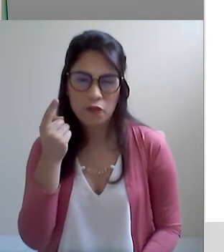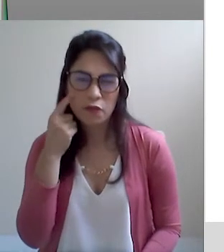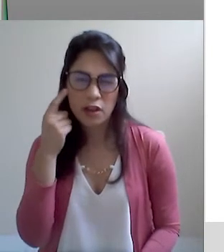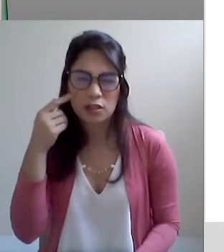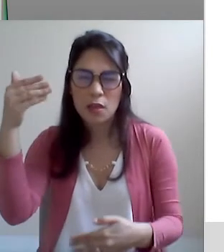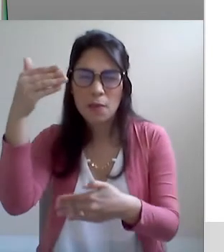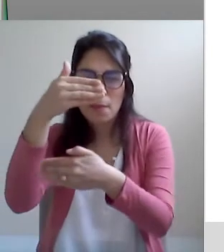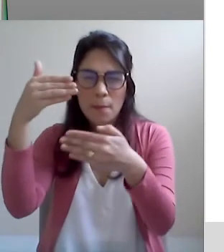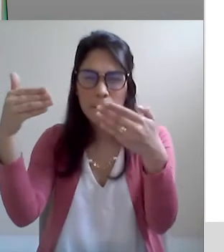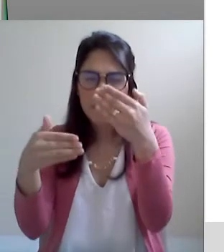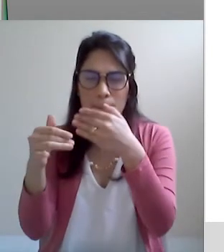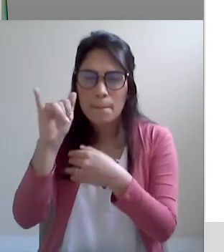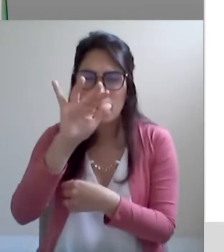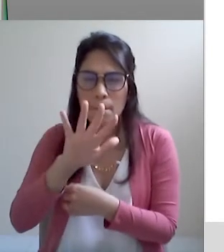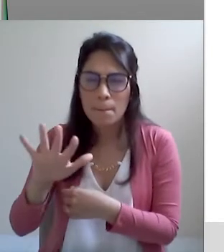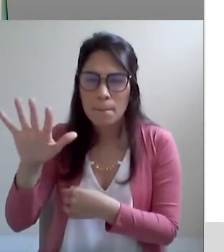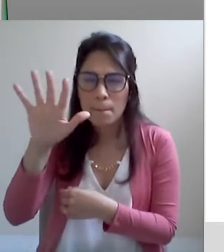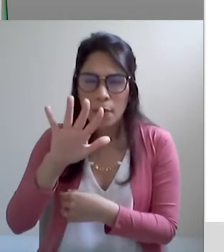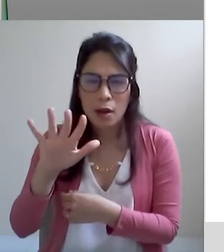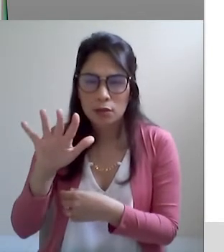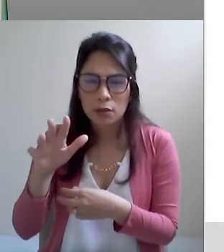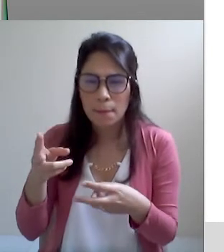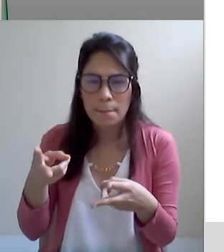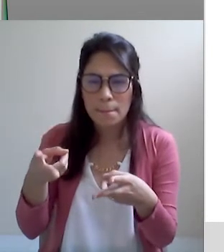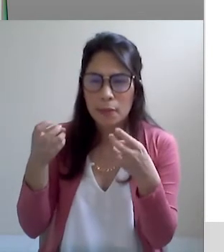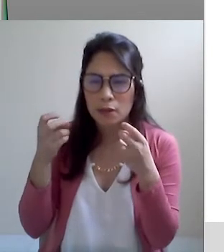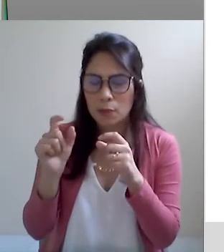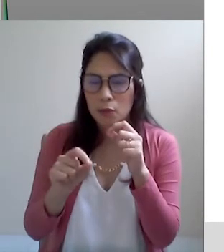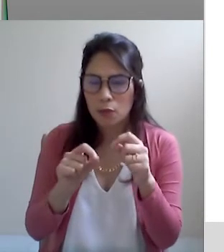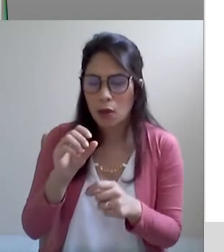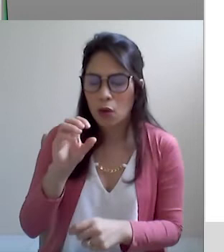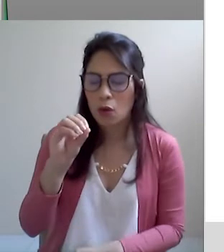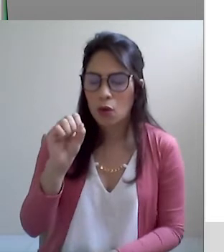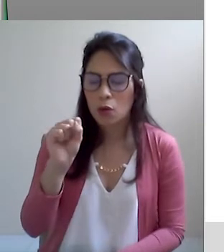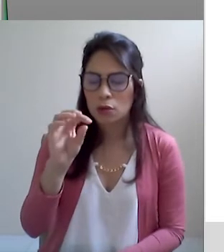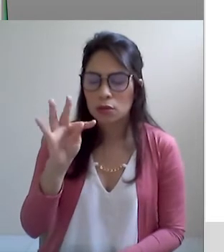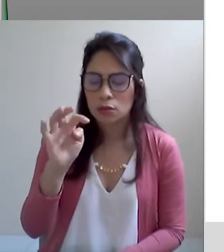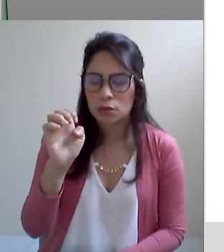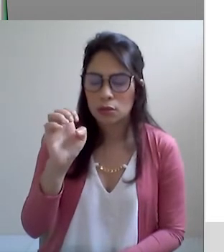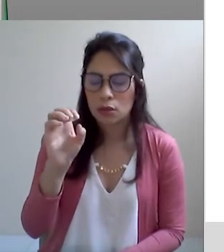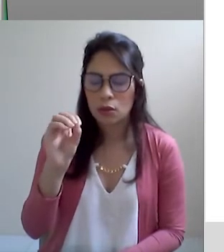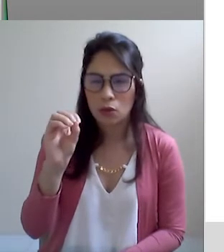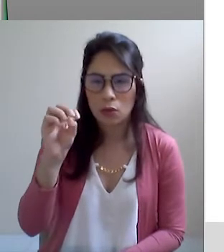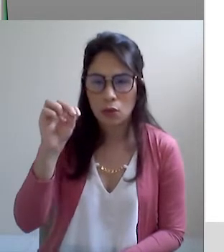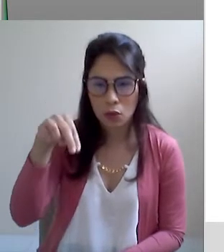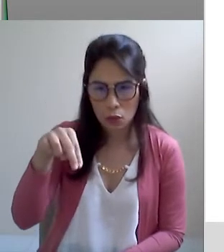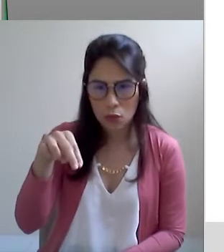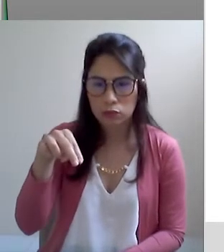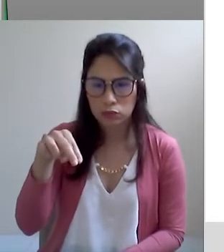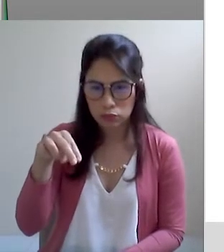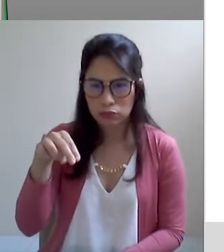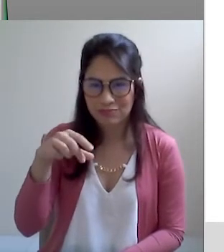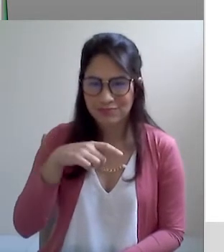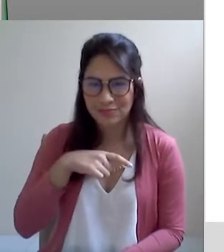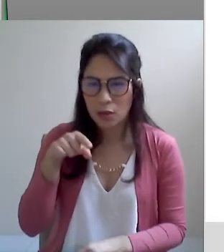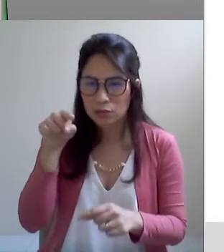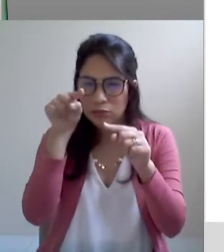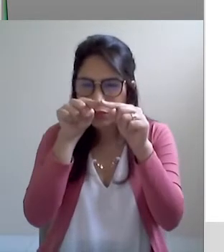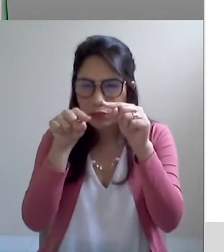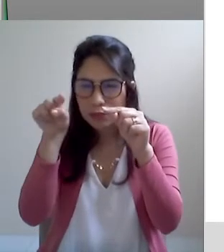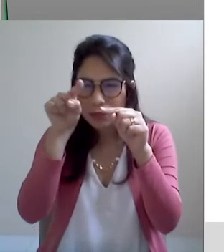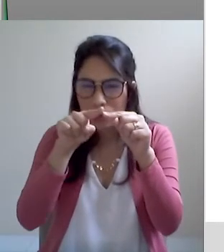Nesta imagem, é possível ver um ósteon apresentando o canal central e lamelas concêntricas em